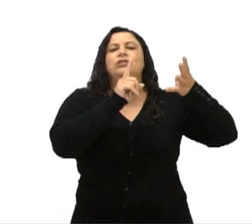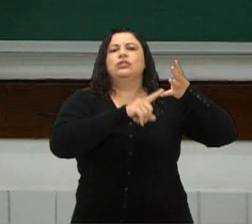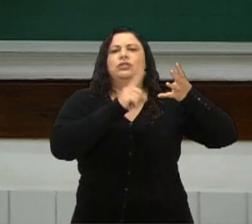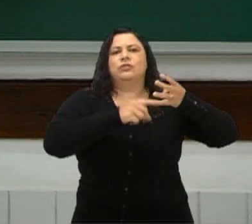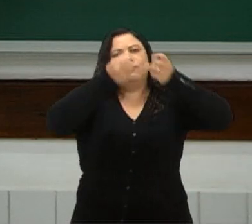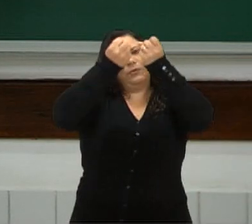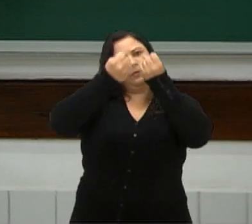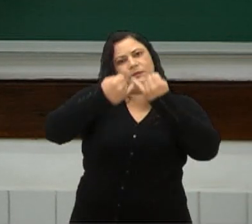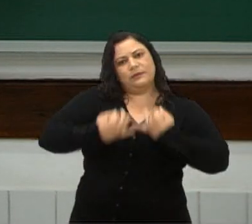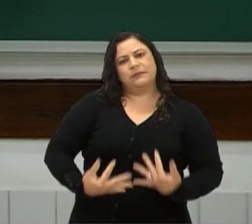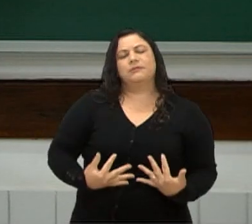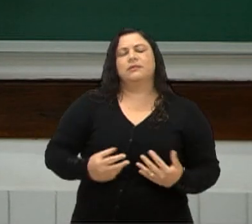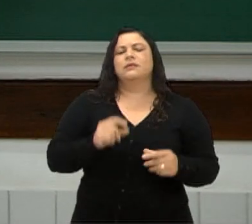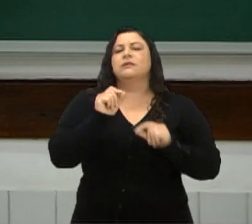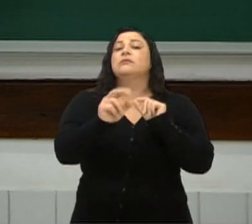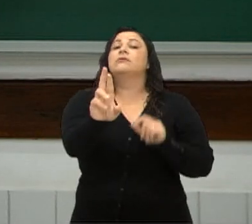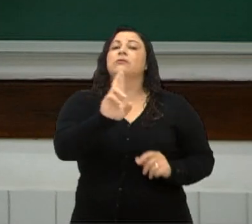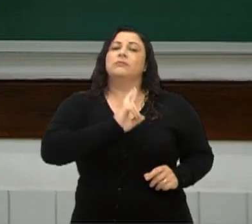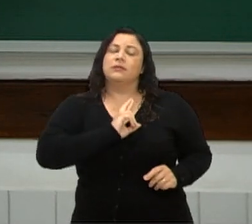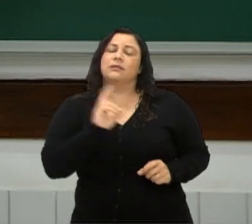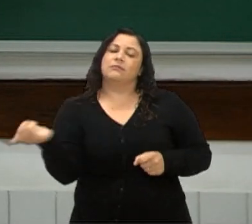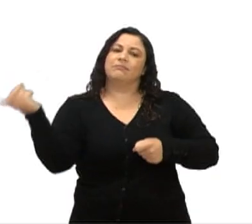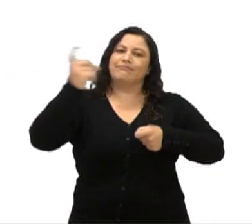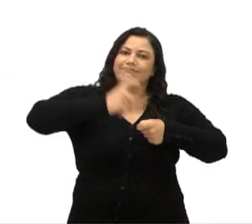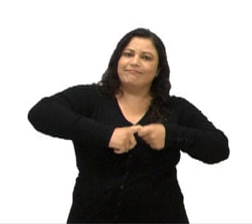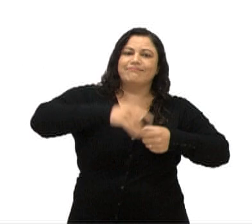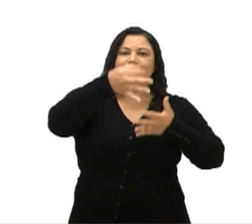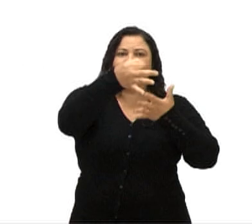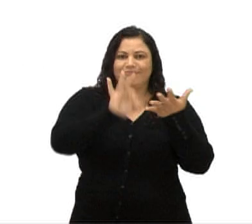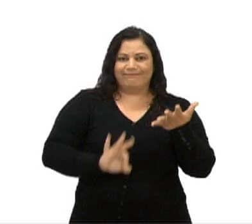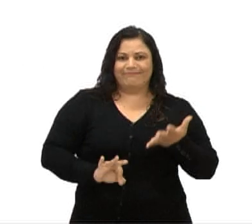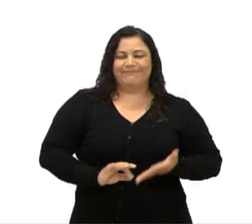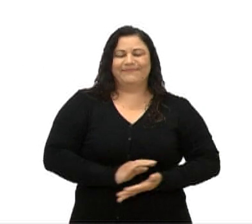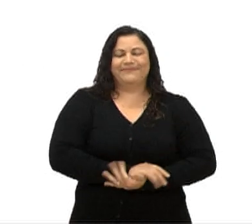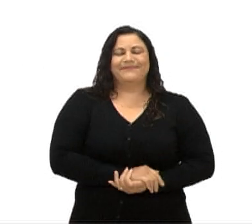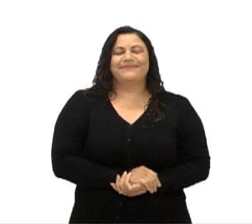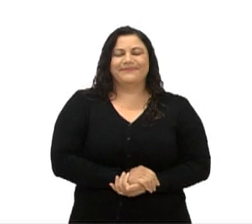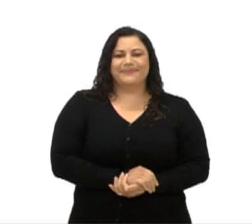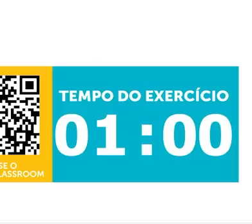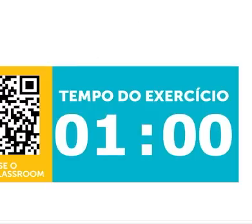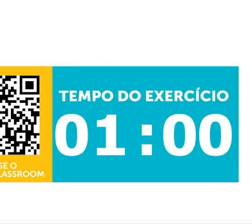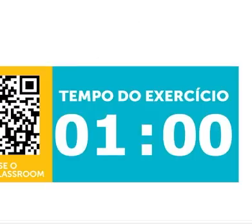dissertativa. Então eu peço que vocês me respondam, eu já volto para corrigir.